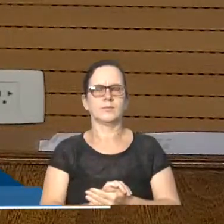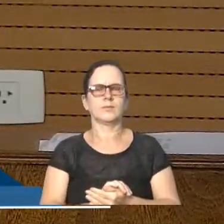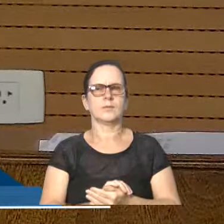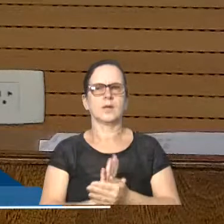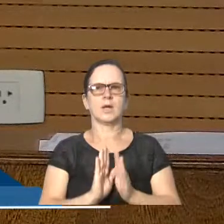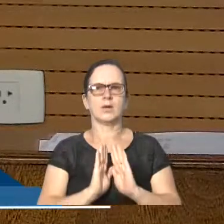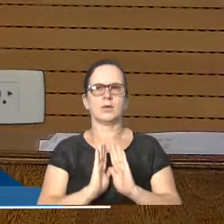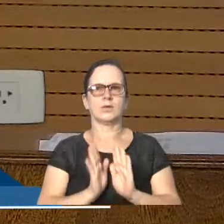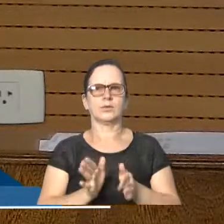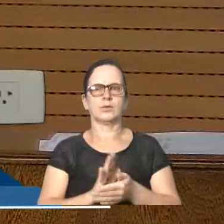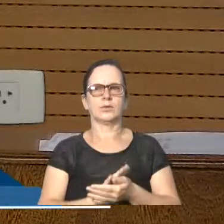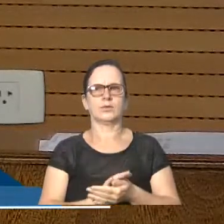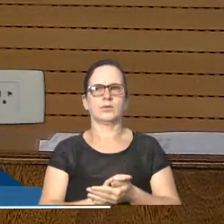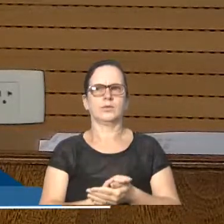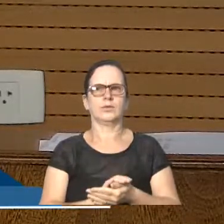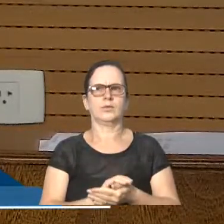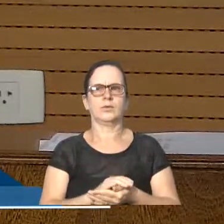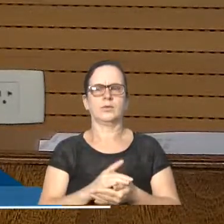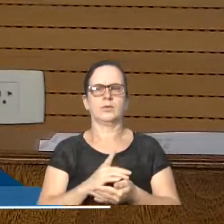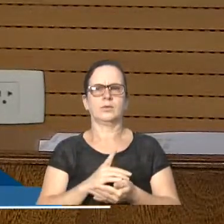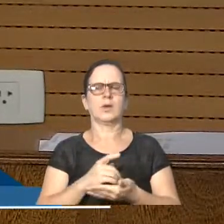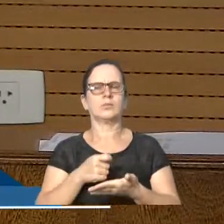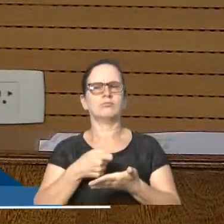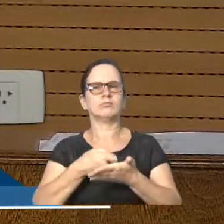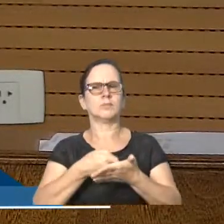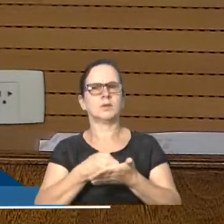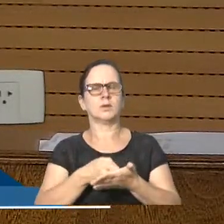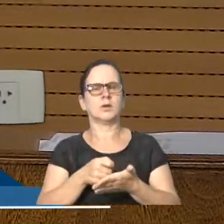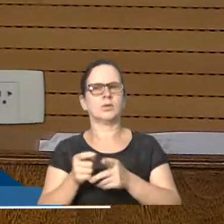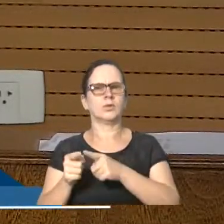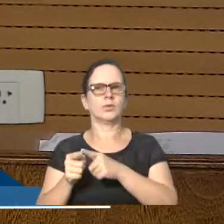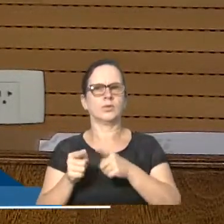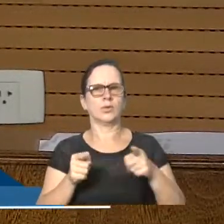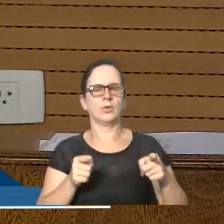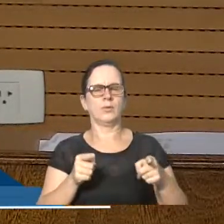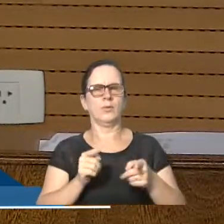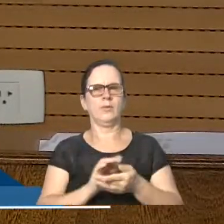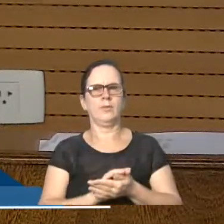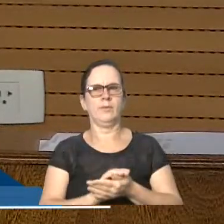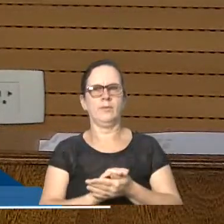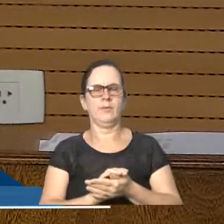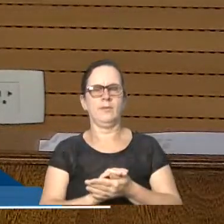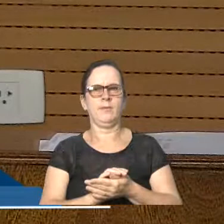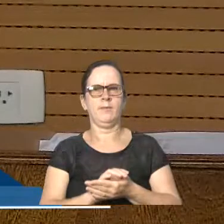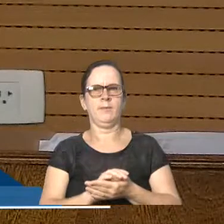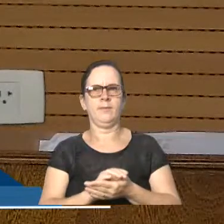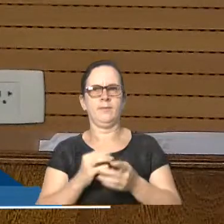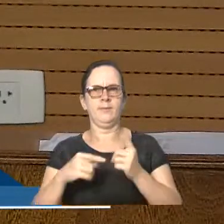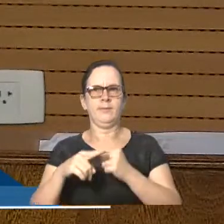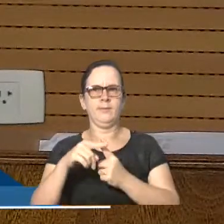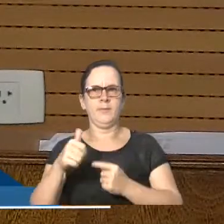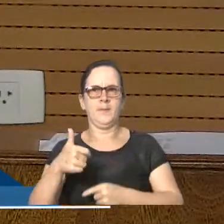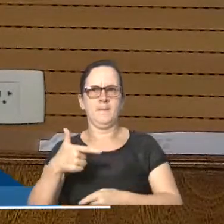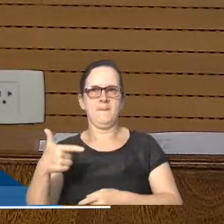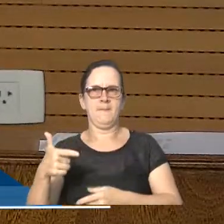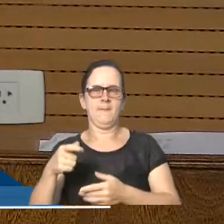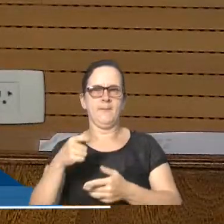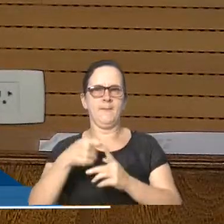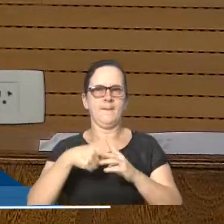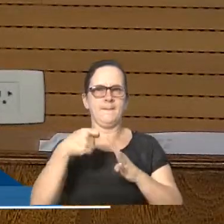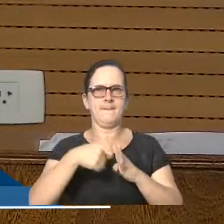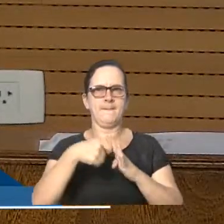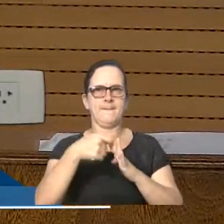Já no que pertine à iniciativa da prorrogação em tela, analisando-se à vista do que dispõe o